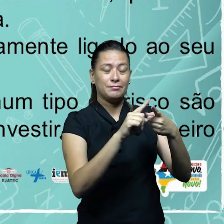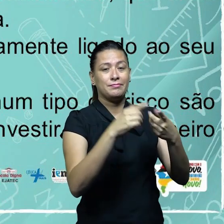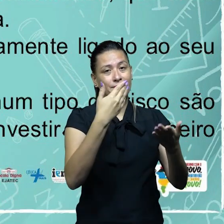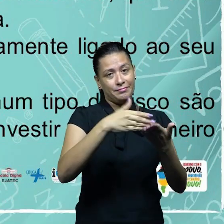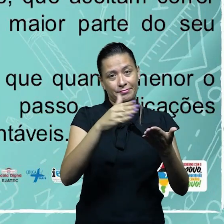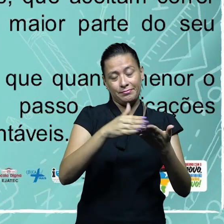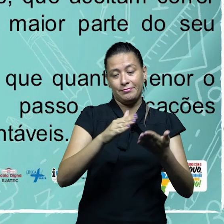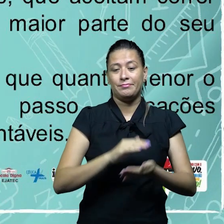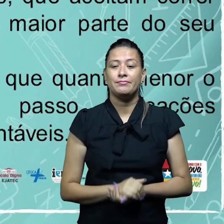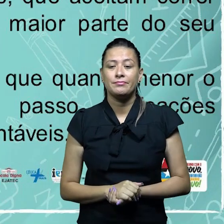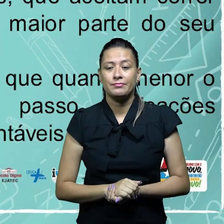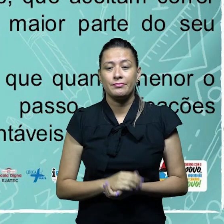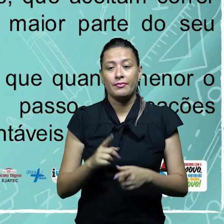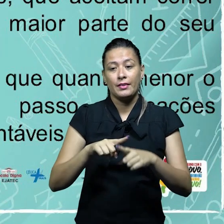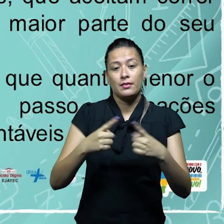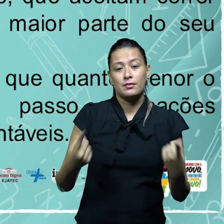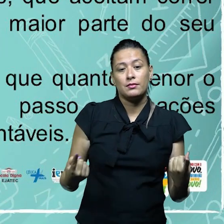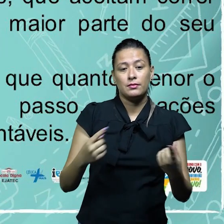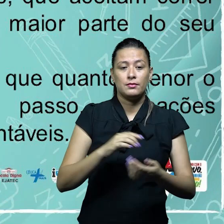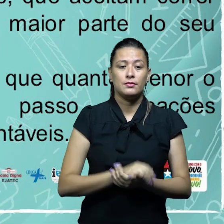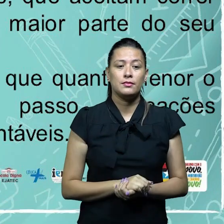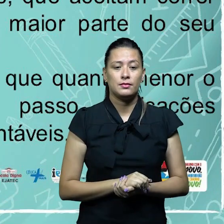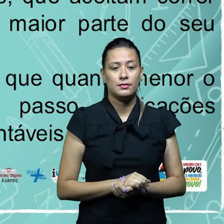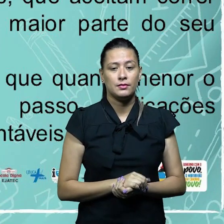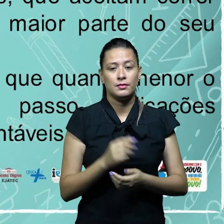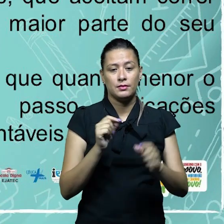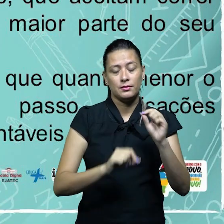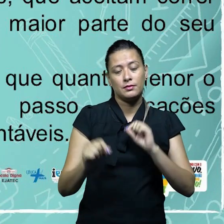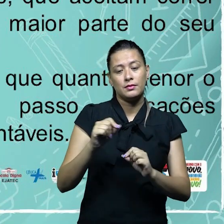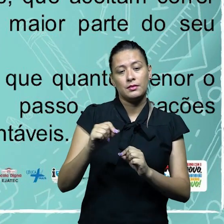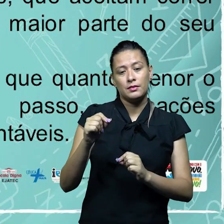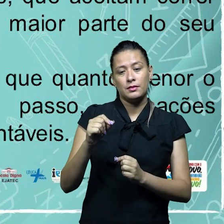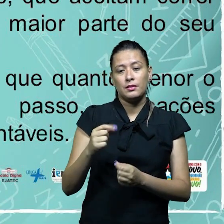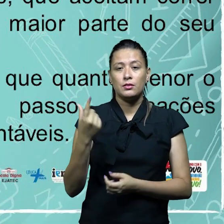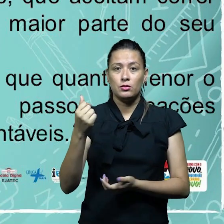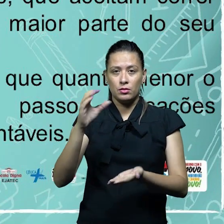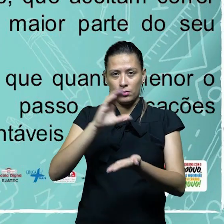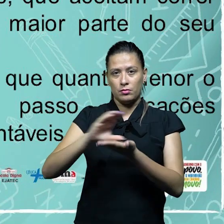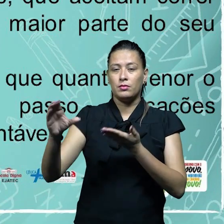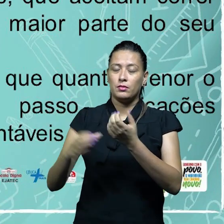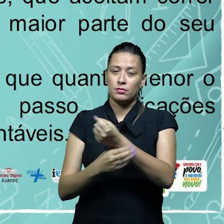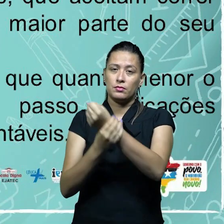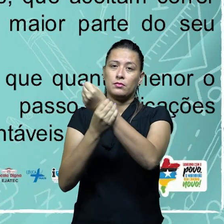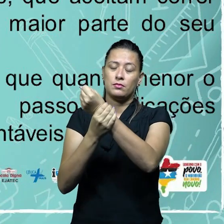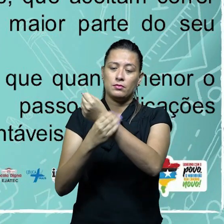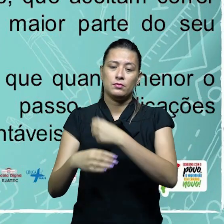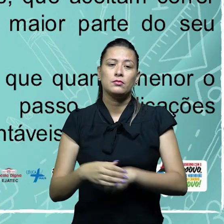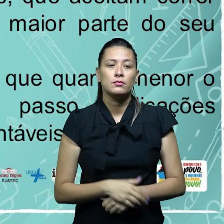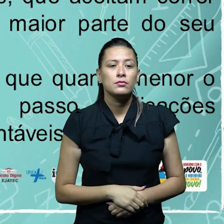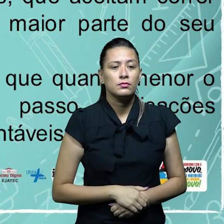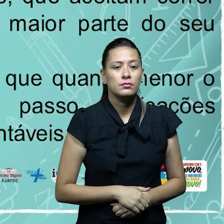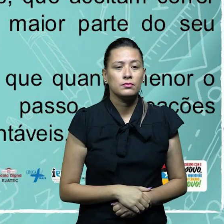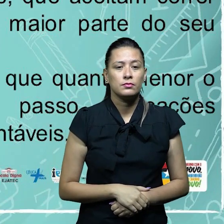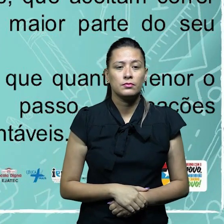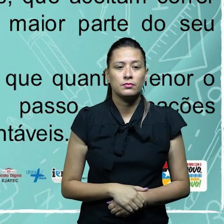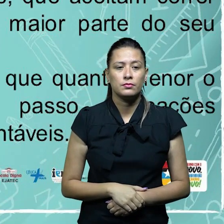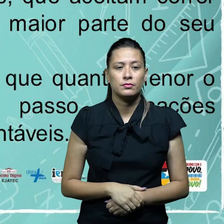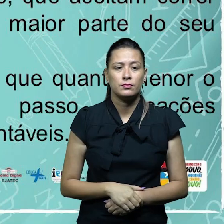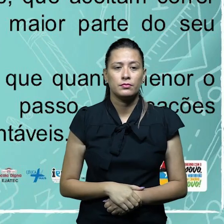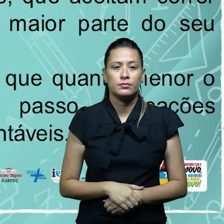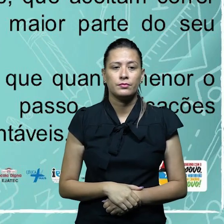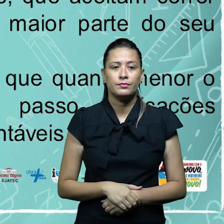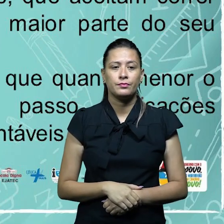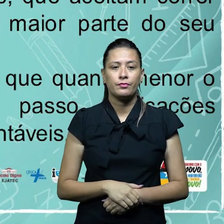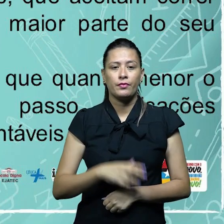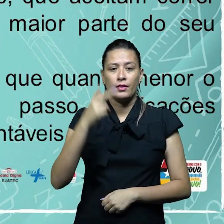certo? Já uns investidores que aceitam correr mais riscos são chamados de arrojados. Por quê? Para